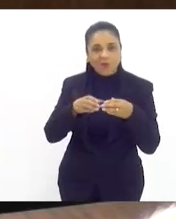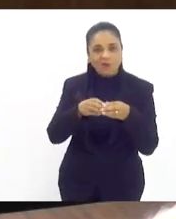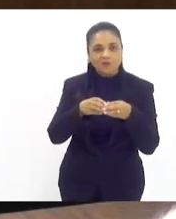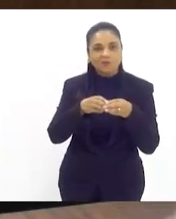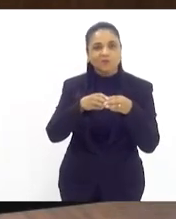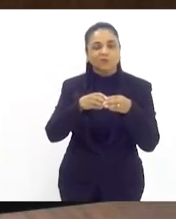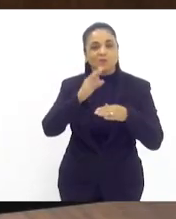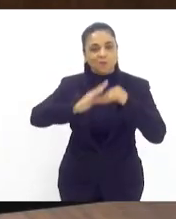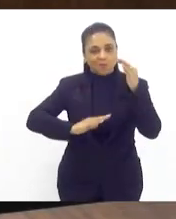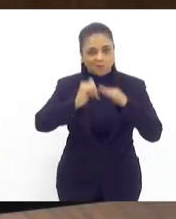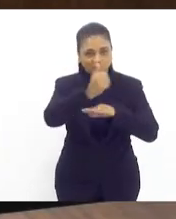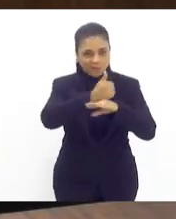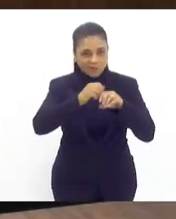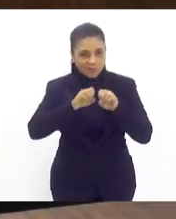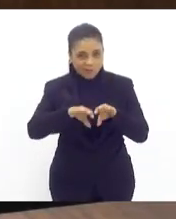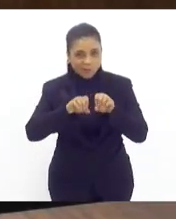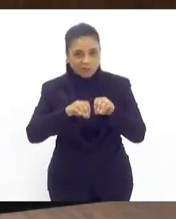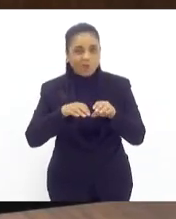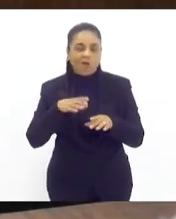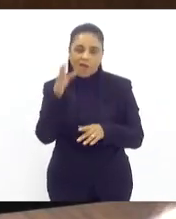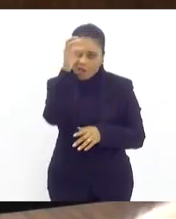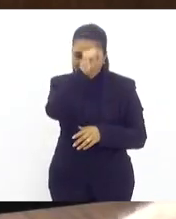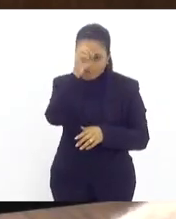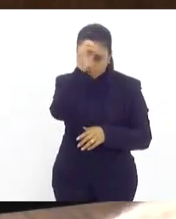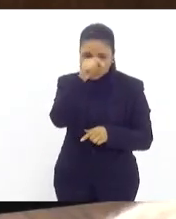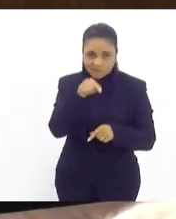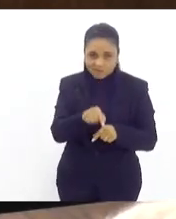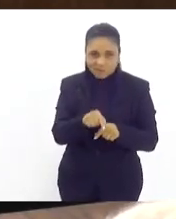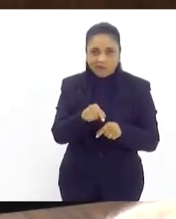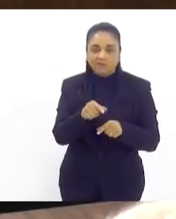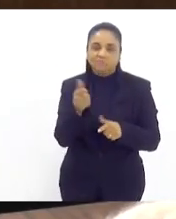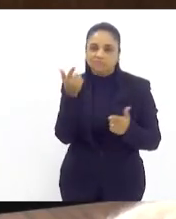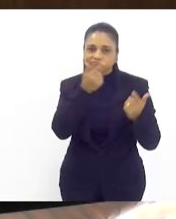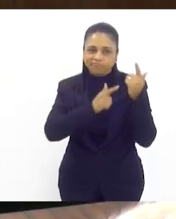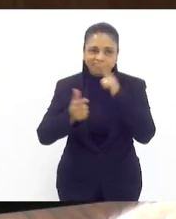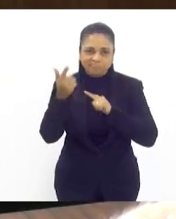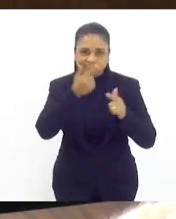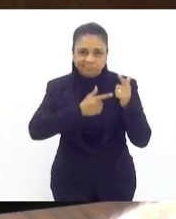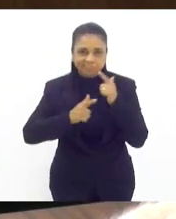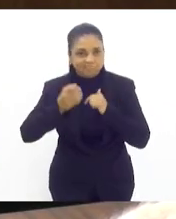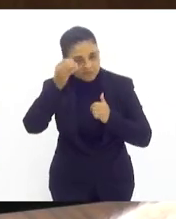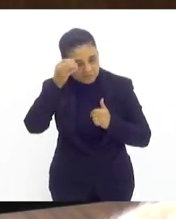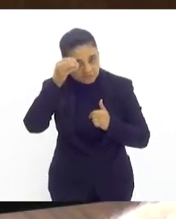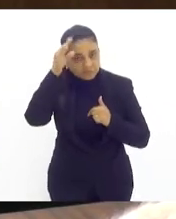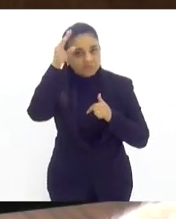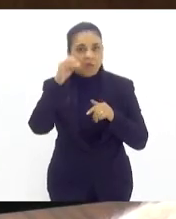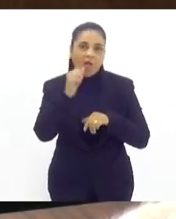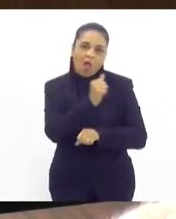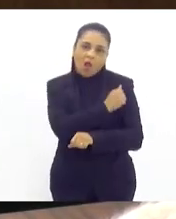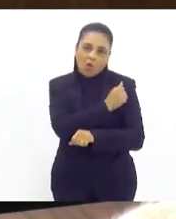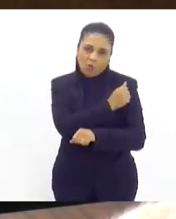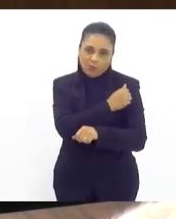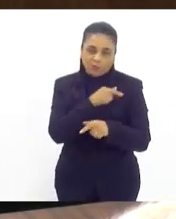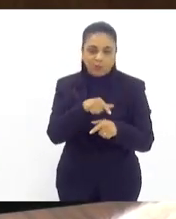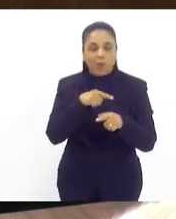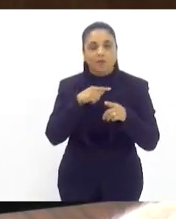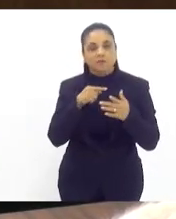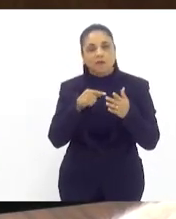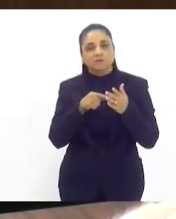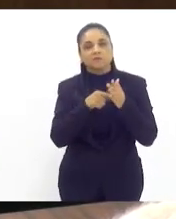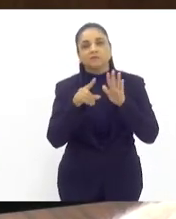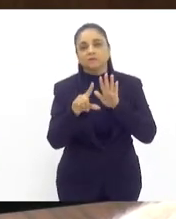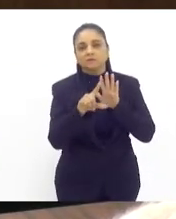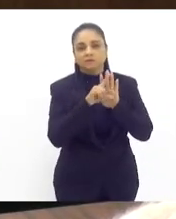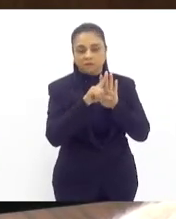educação possam garantir o aprendizado o ganho de conhecimento para os nossos alunos Então essa indicação Legislativa ela tem